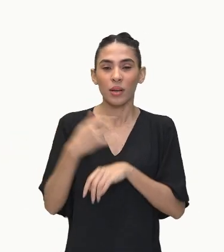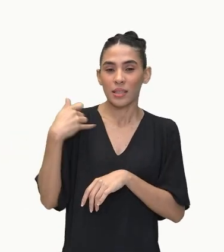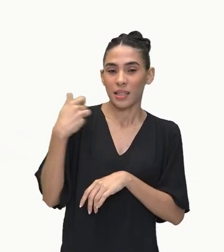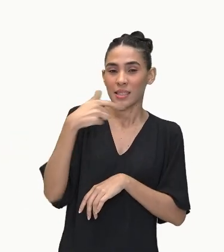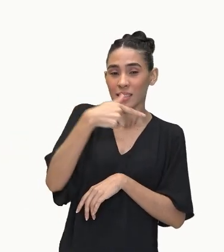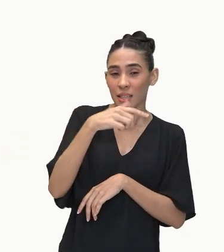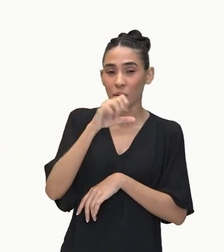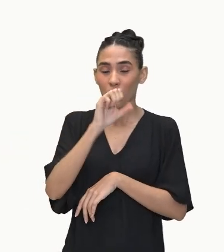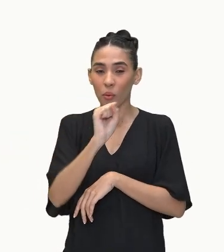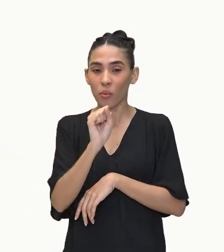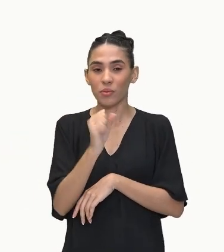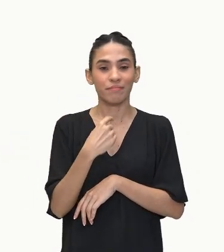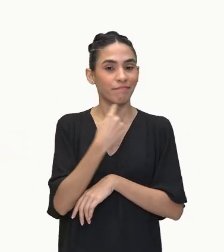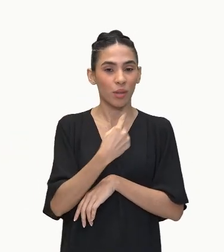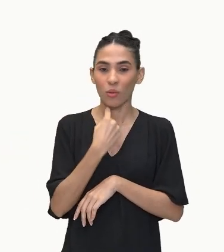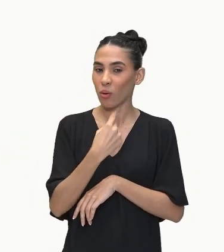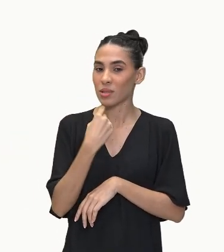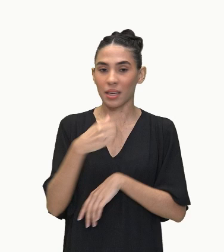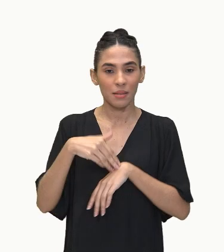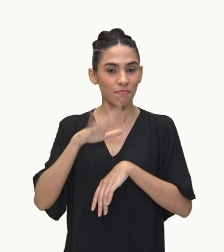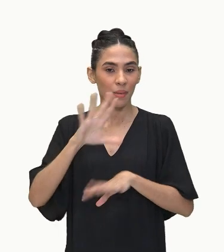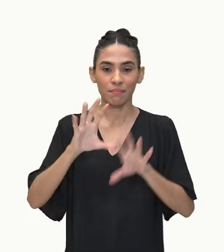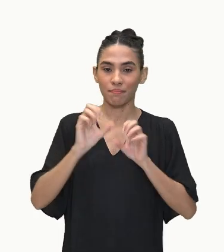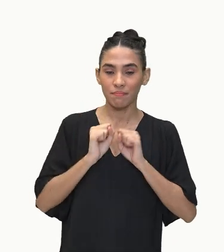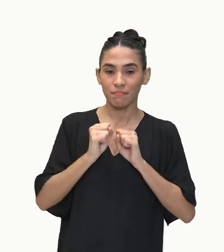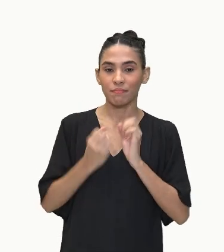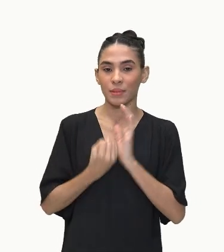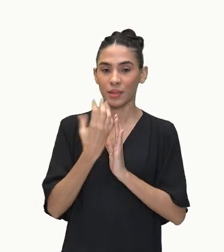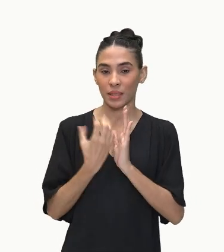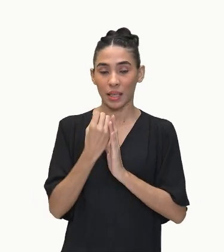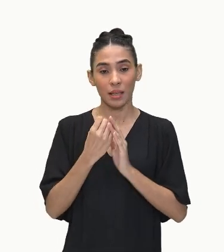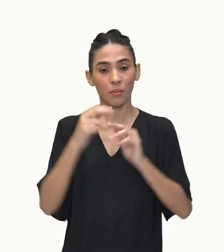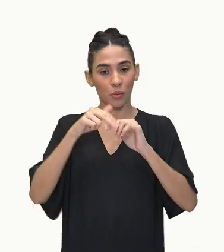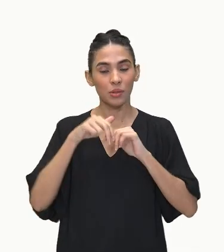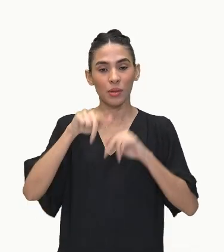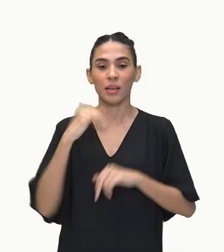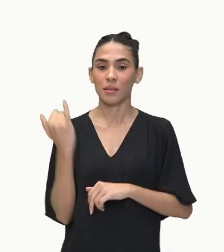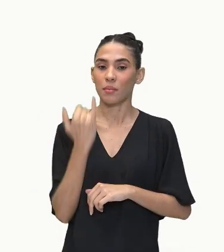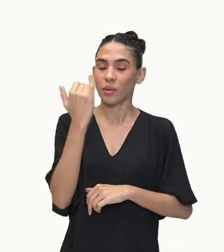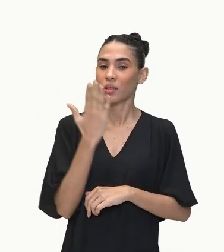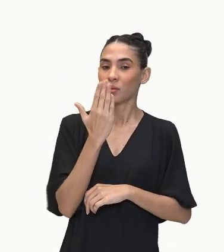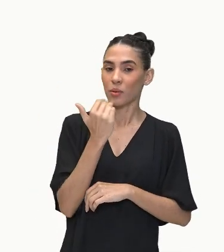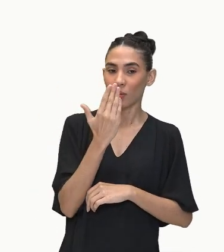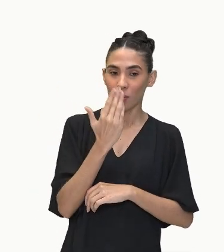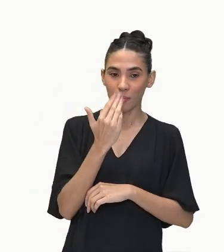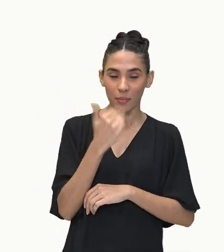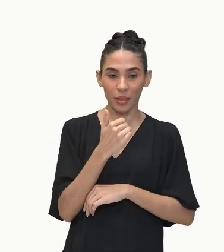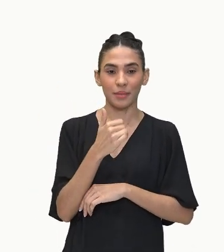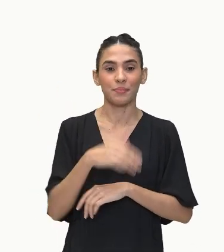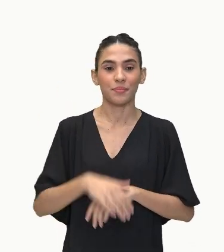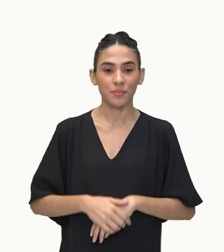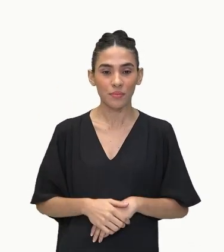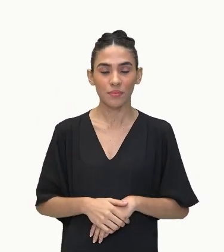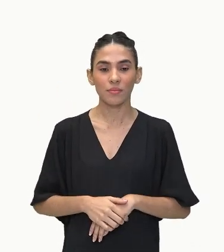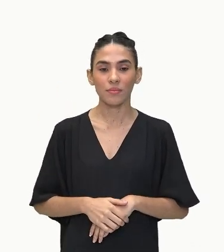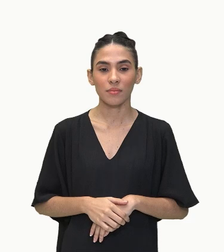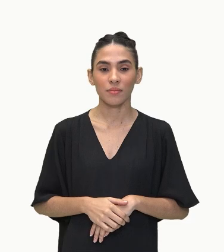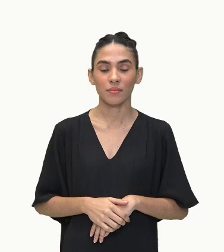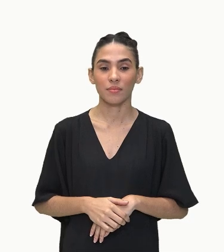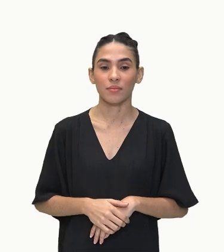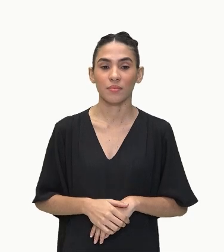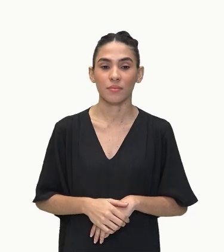anos, a gente não consegue mais produzir, então é importante a gente consumi-los, né? Nós consumi-los através